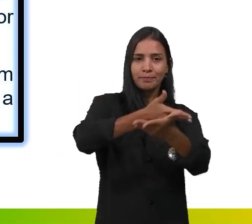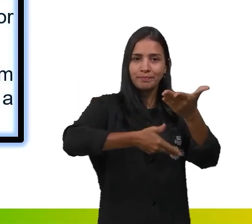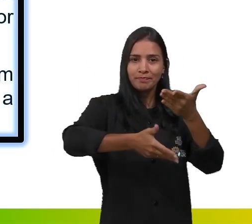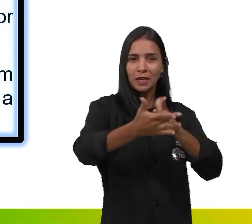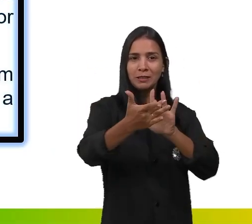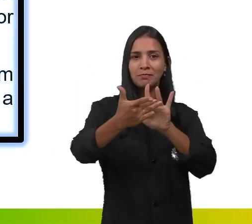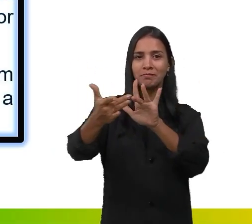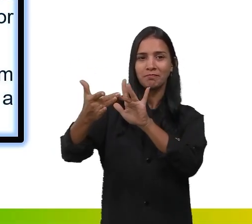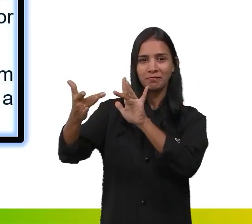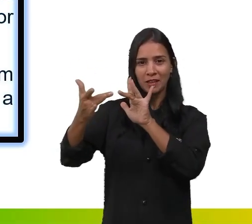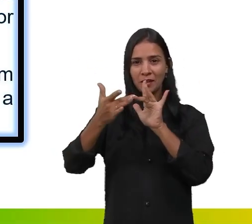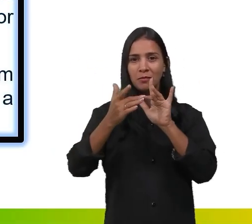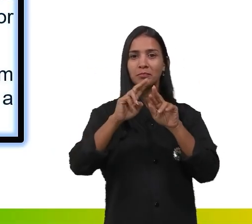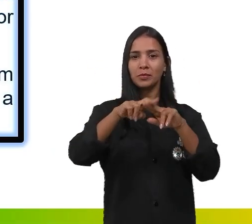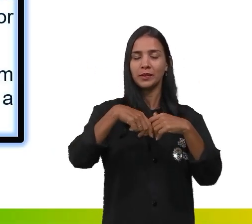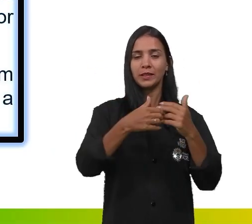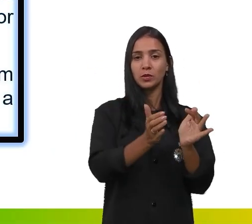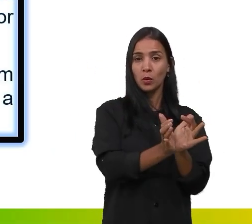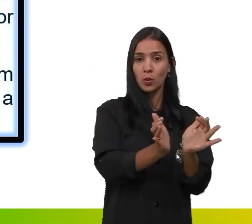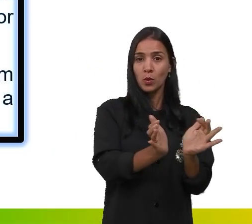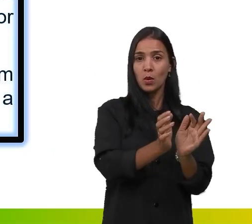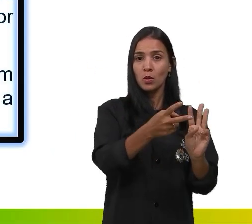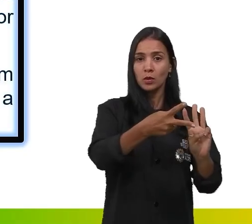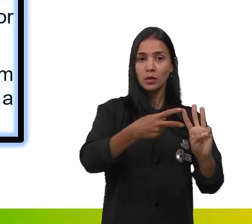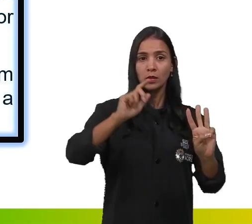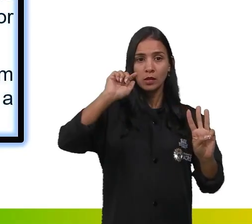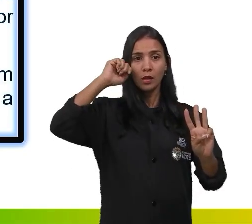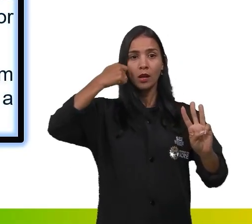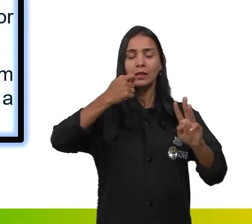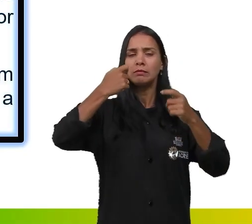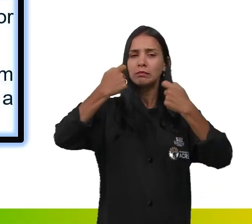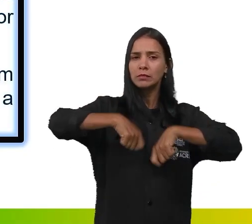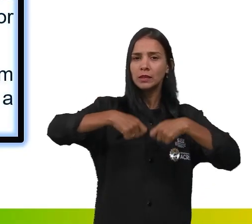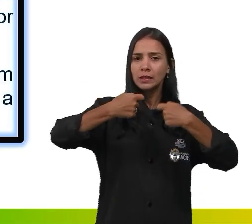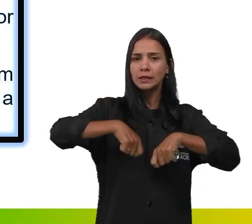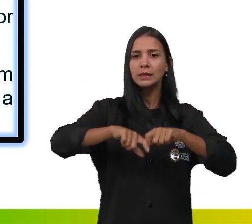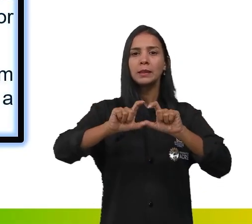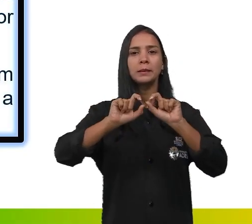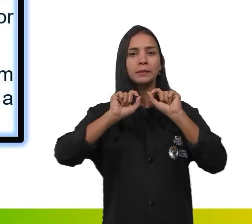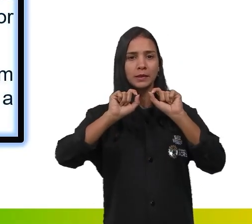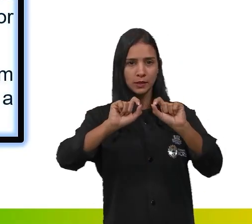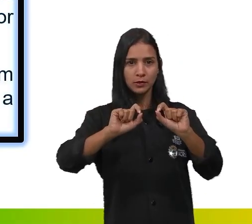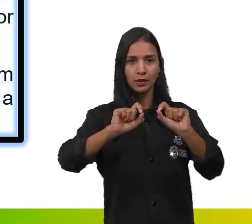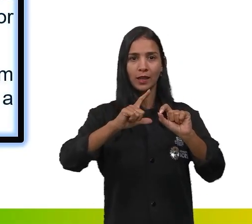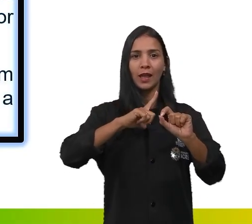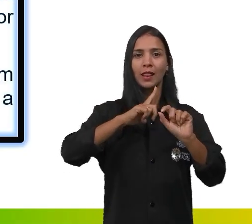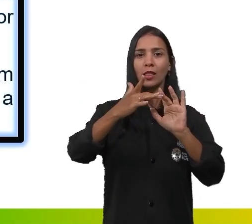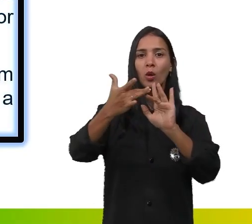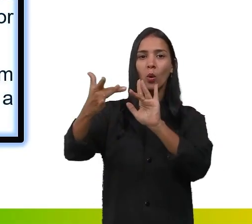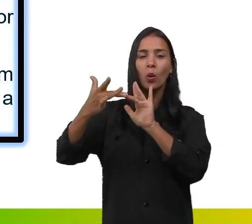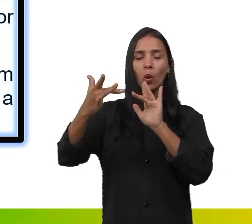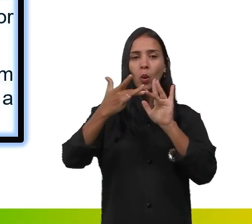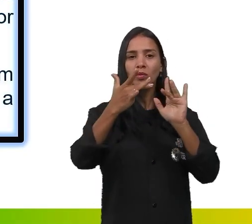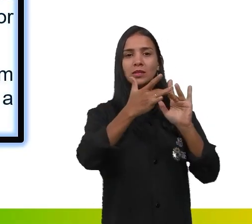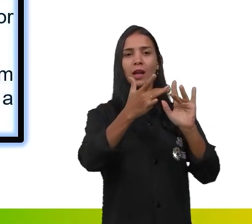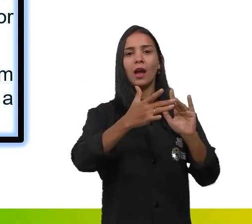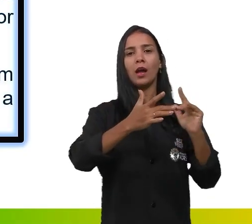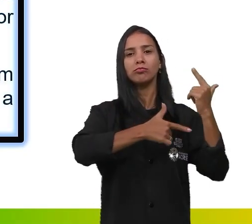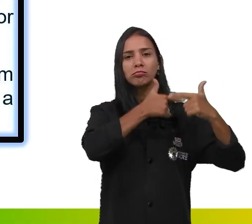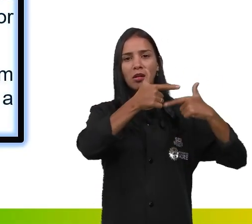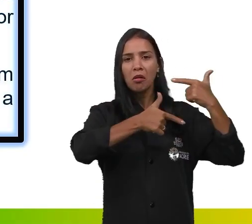esses grupos buscam construir suas identidades ao ressignificar sua história